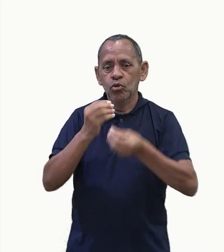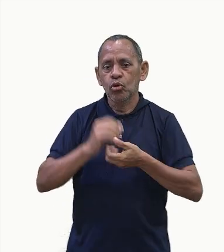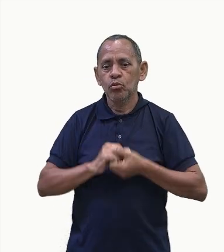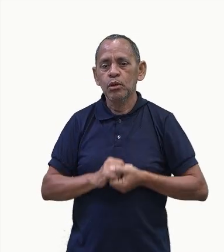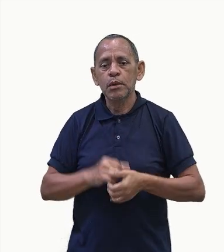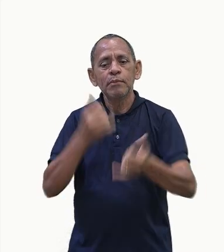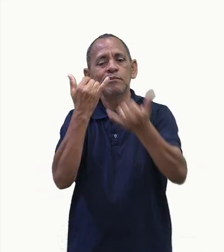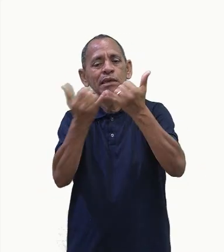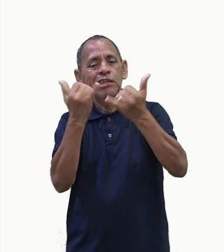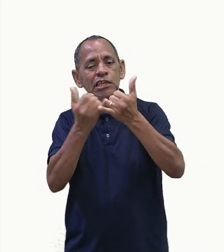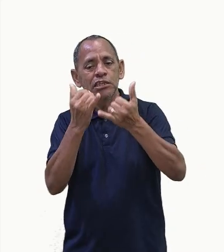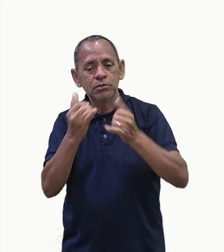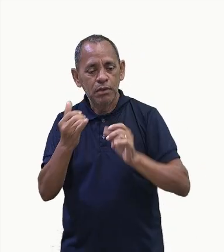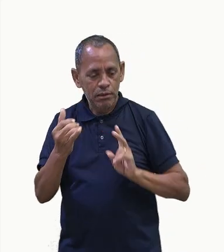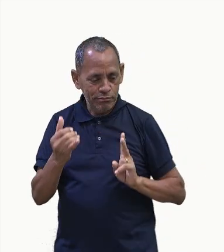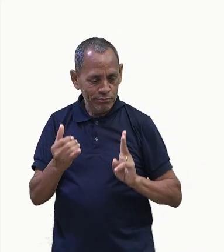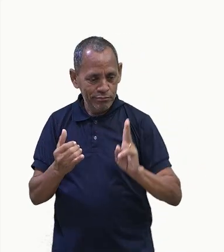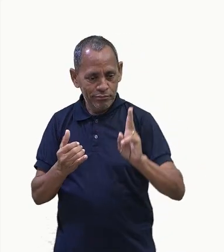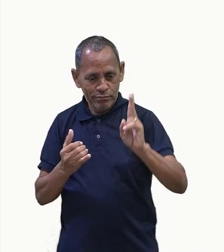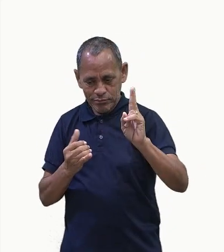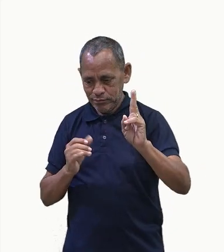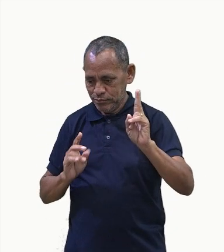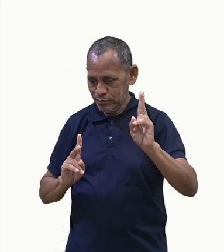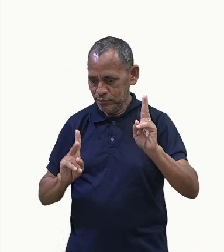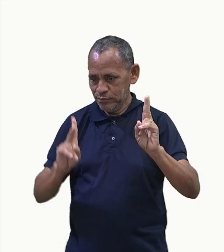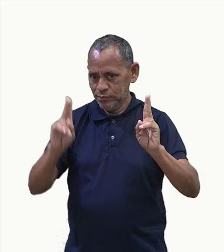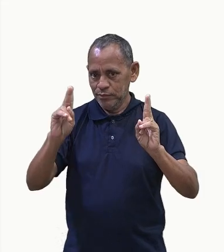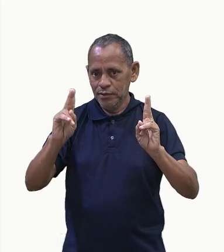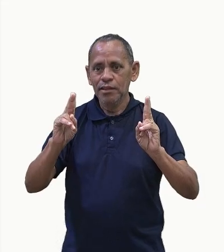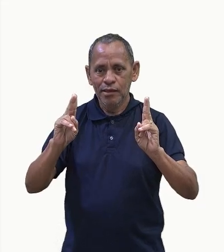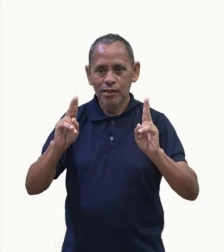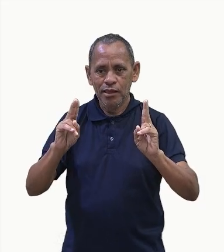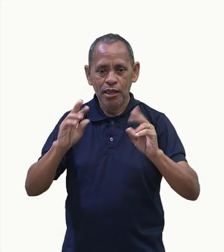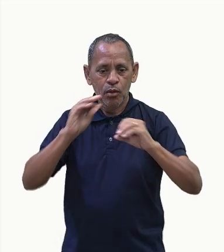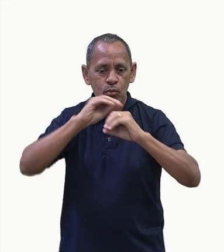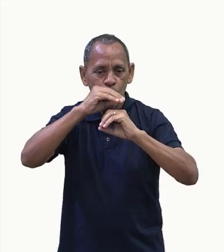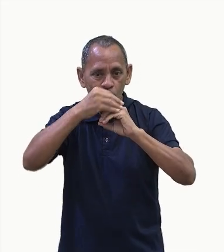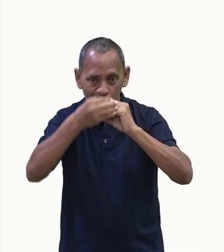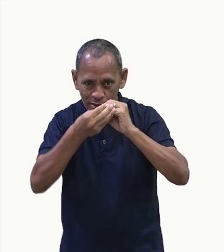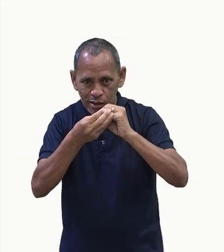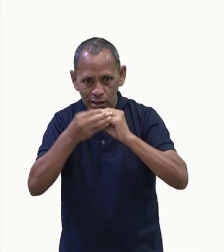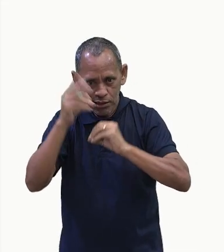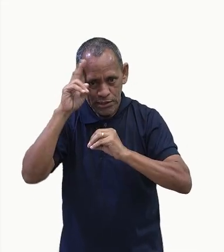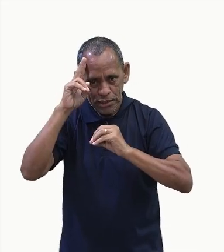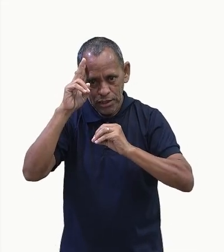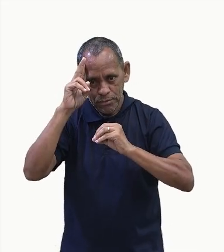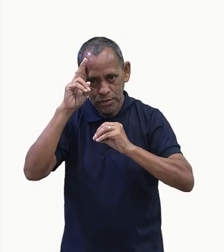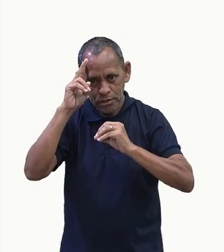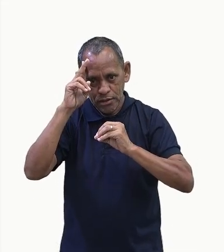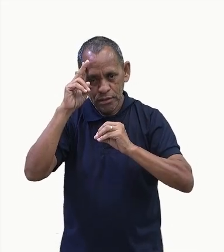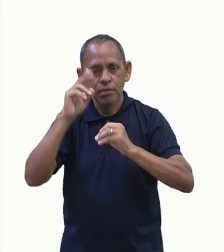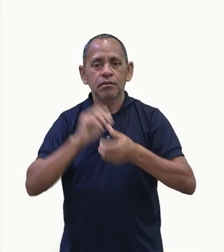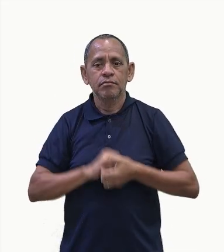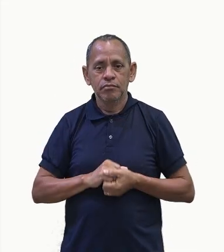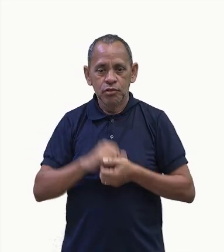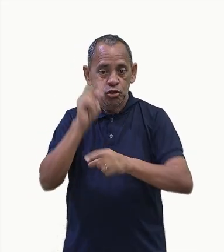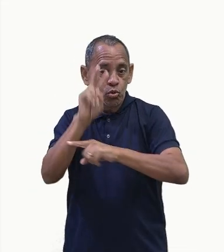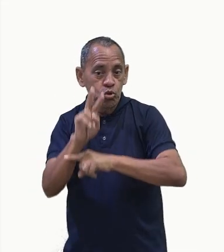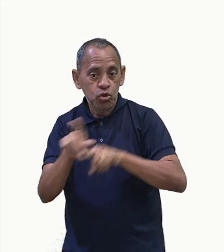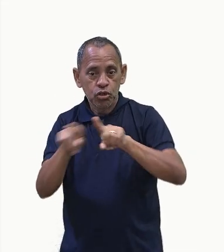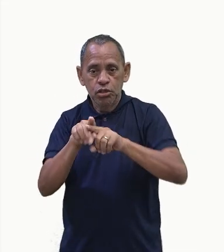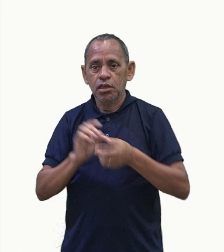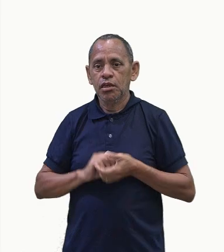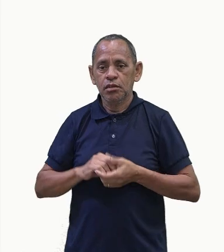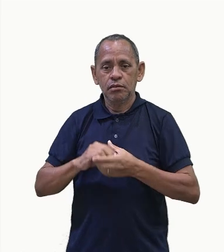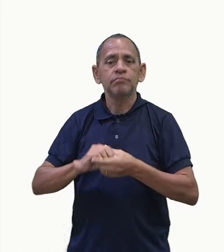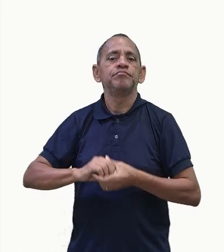tesoura molecular. Por que tesoura molecular? Porque vocês precisam lembrar que a gente está tratando do DNA, que é uma